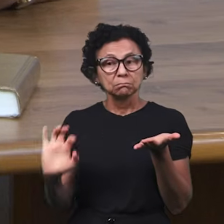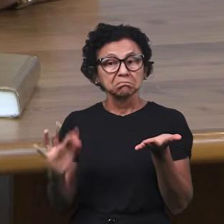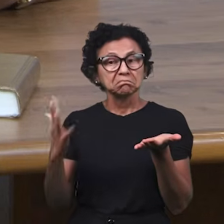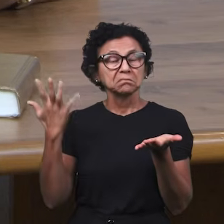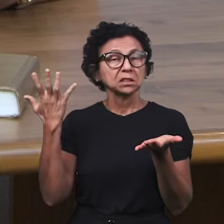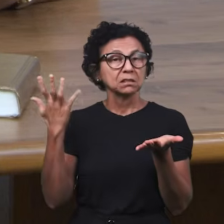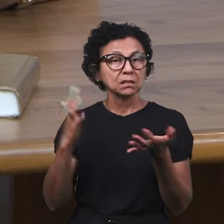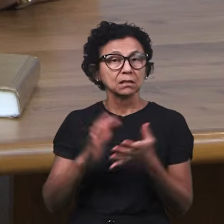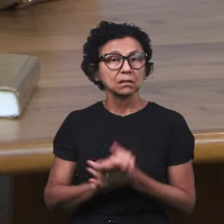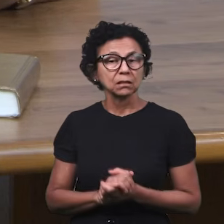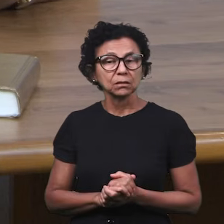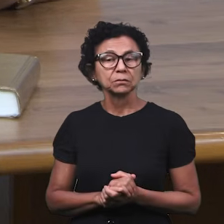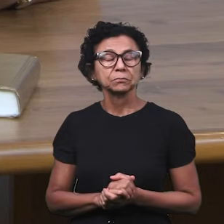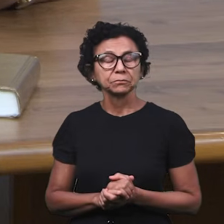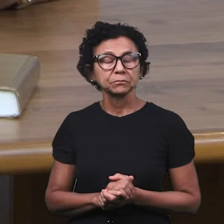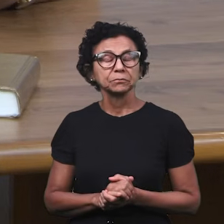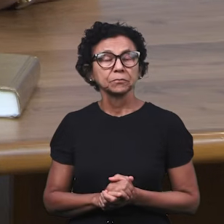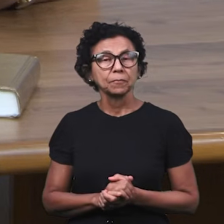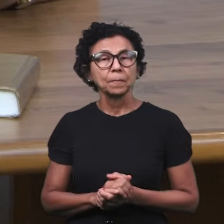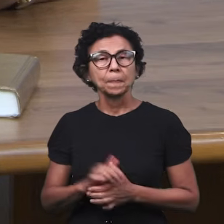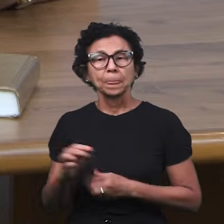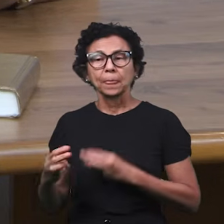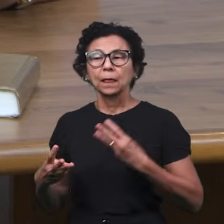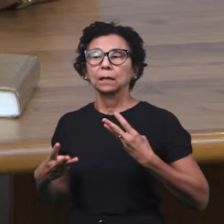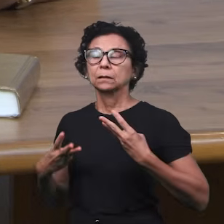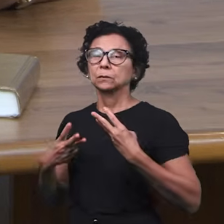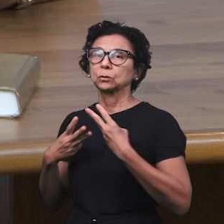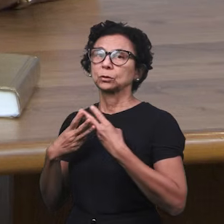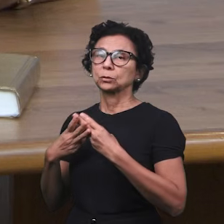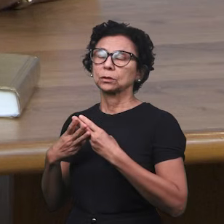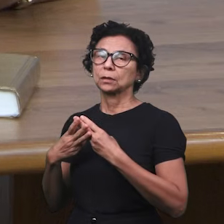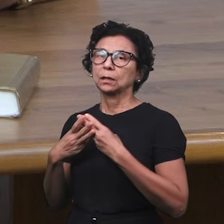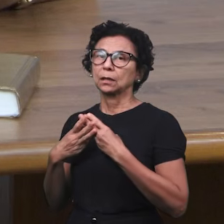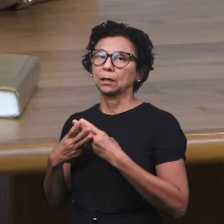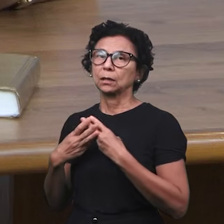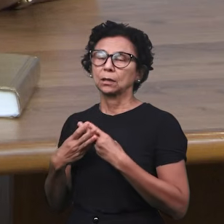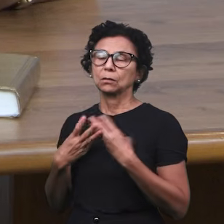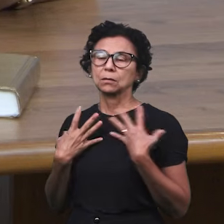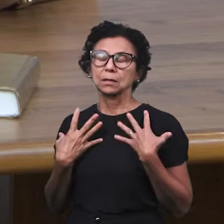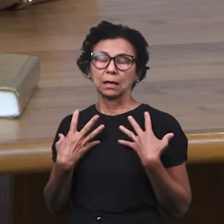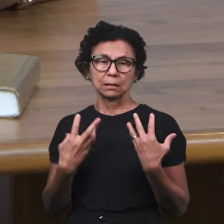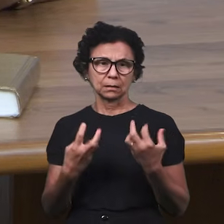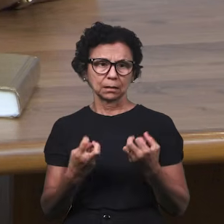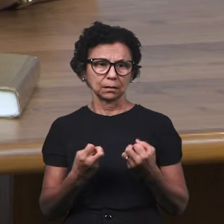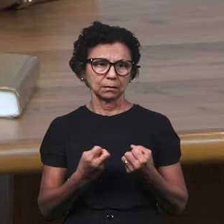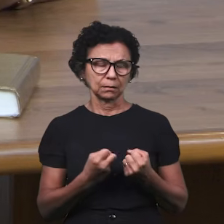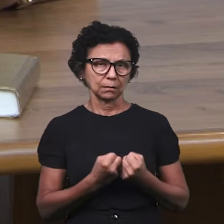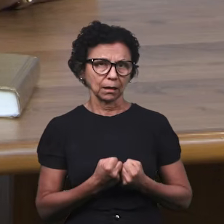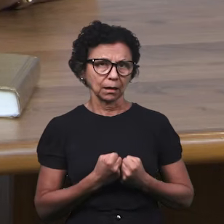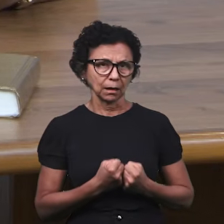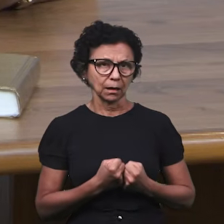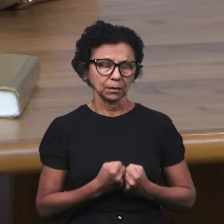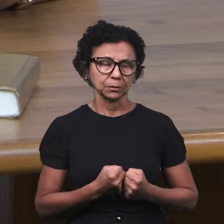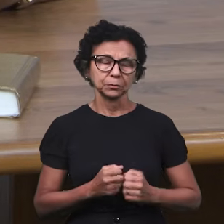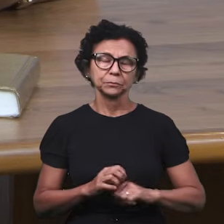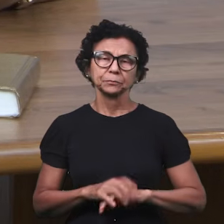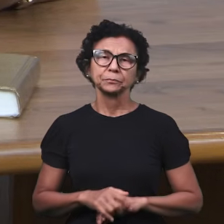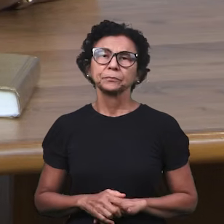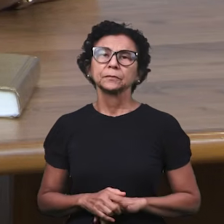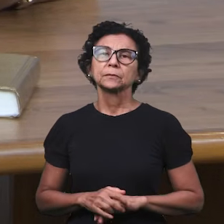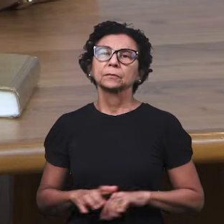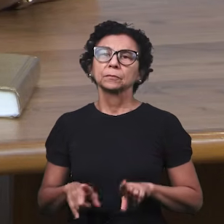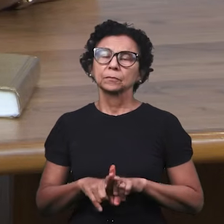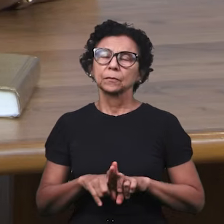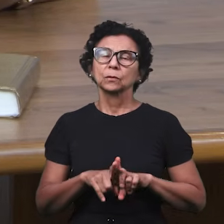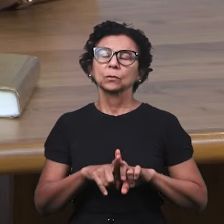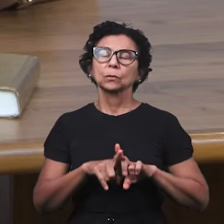sucedido, confirmaram os judeus e tomaram sobre si e sobre a sua semente e